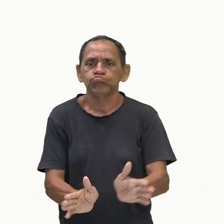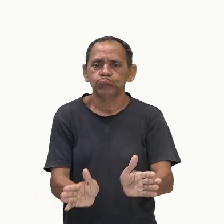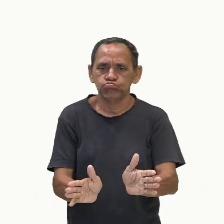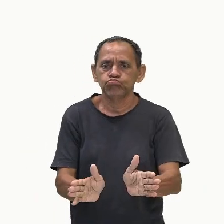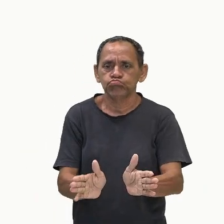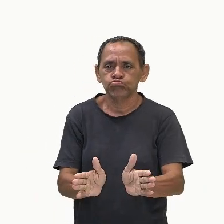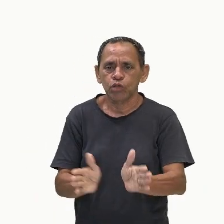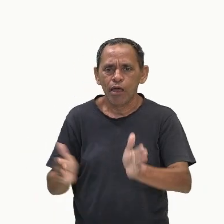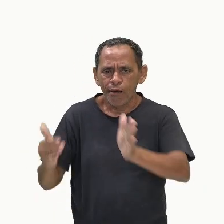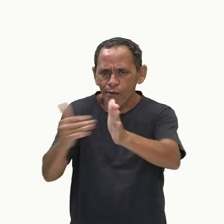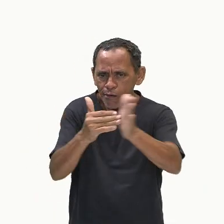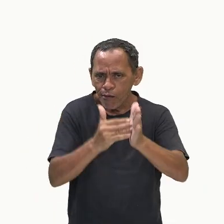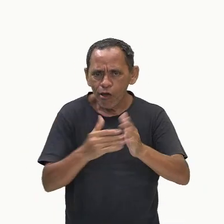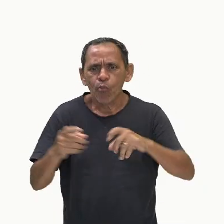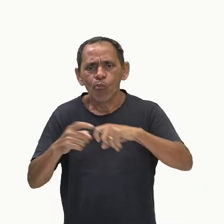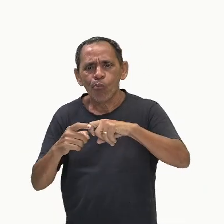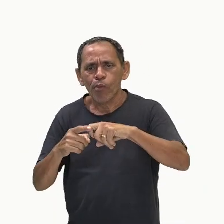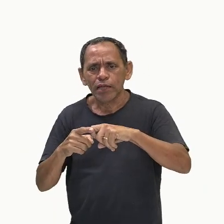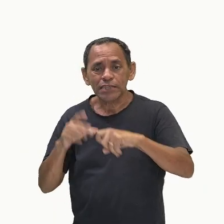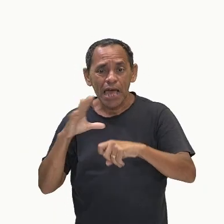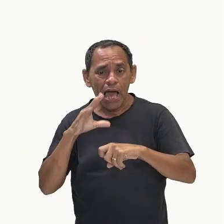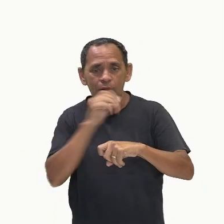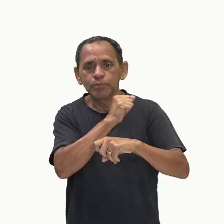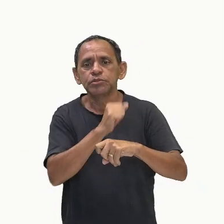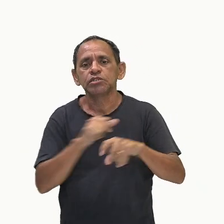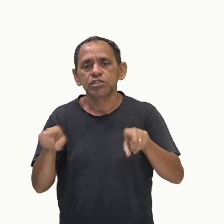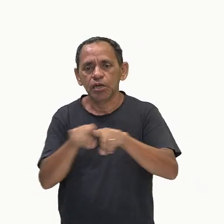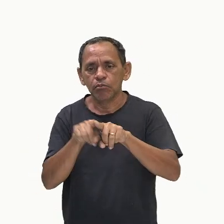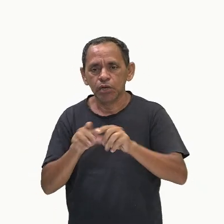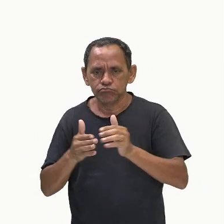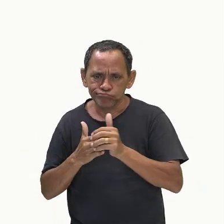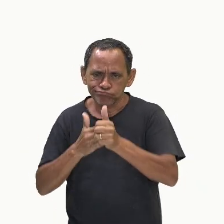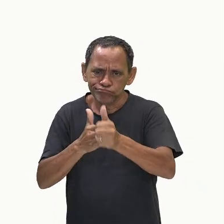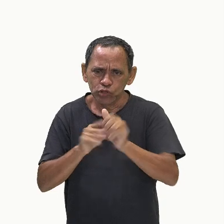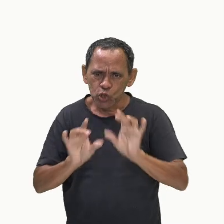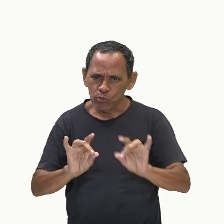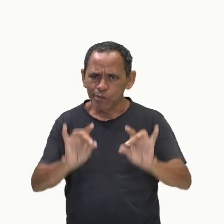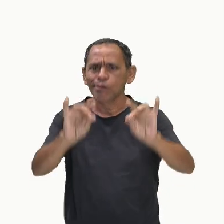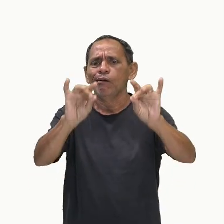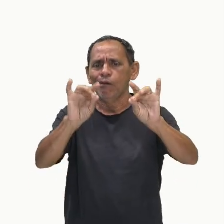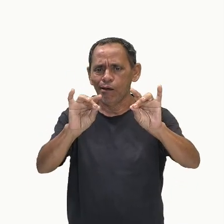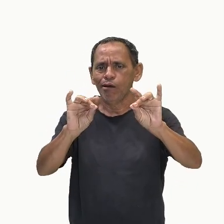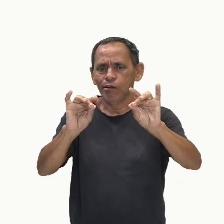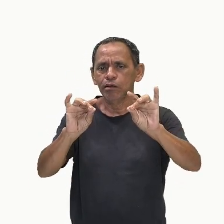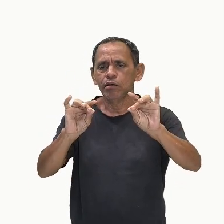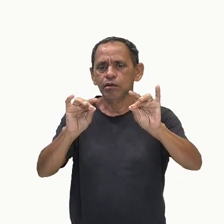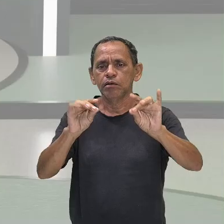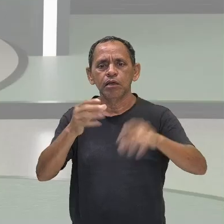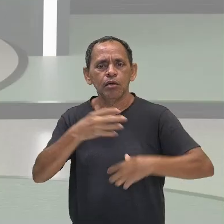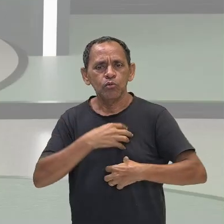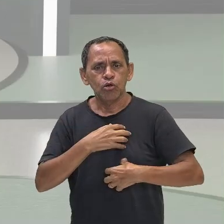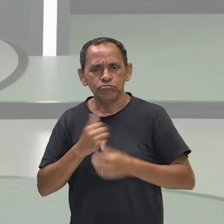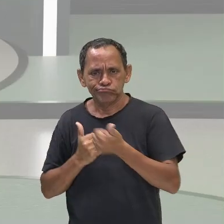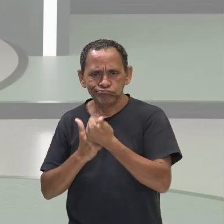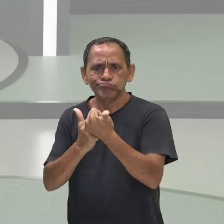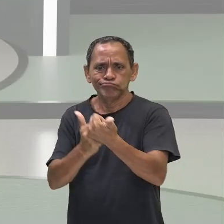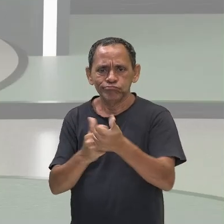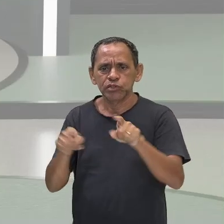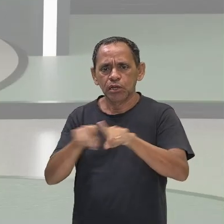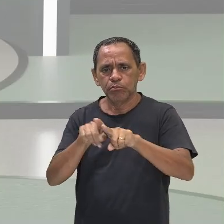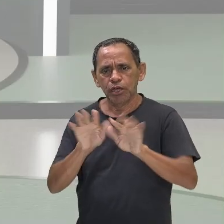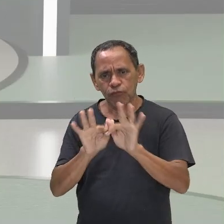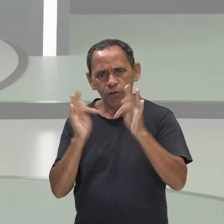intervenções médicas imediatas, acompanhamento especializado e apoio emocional para a família.